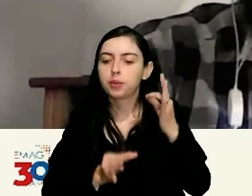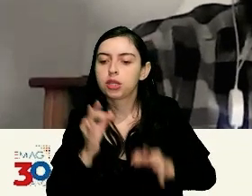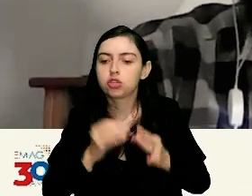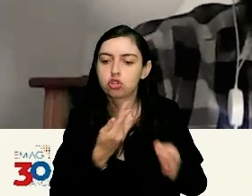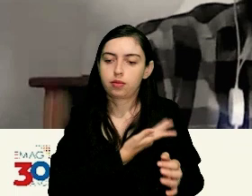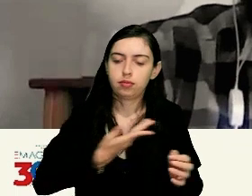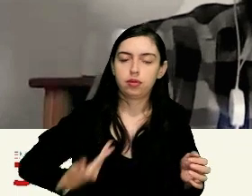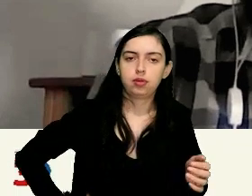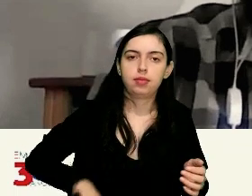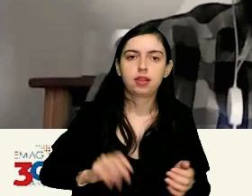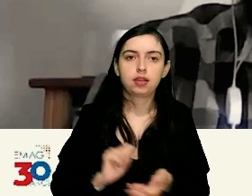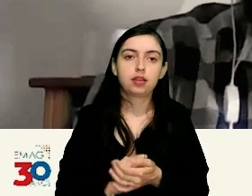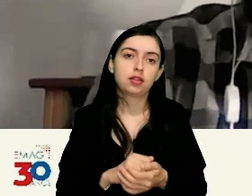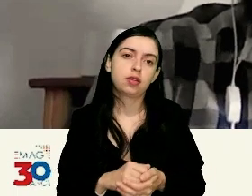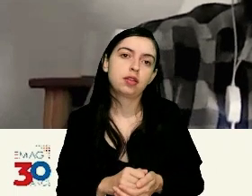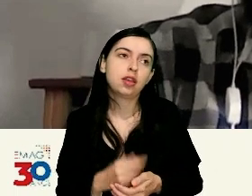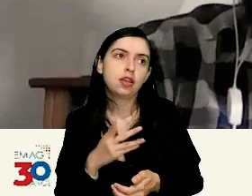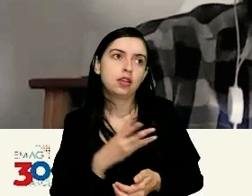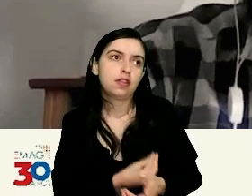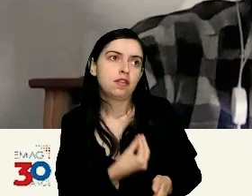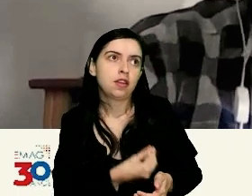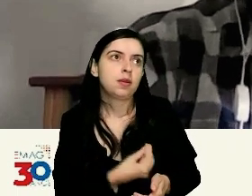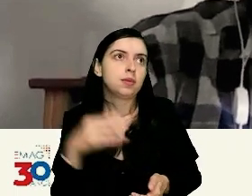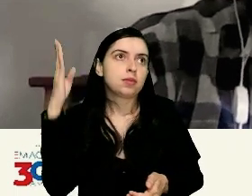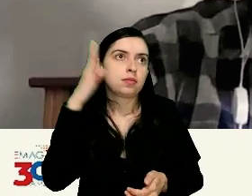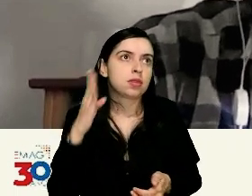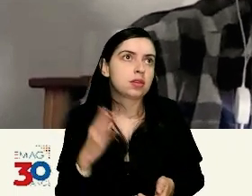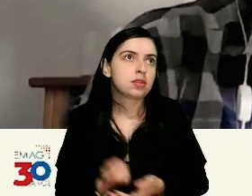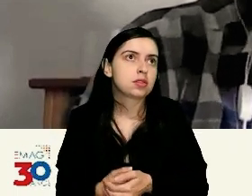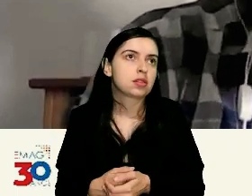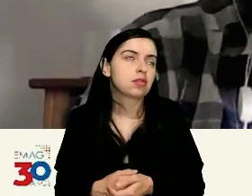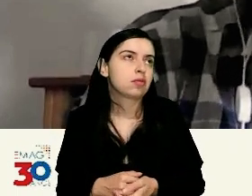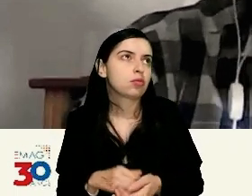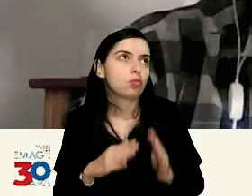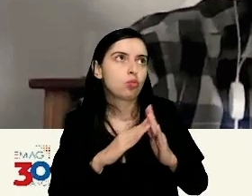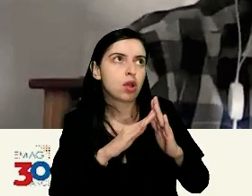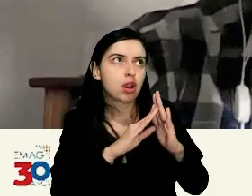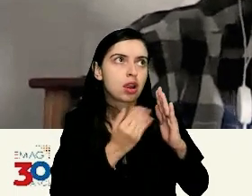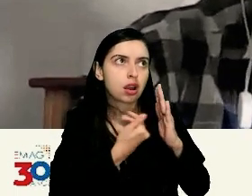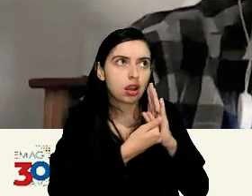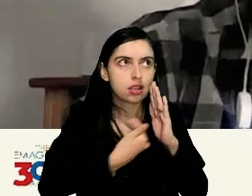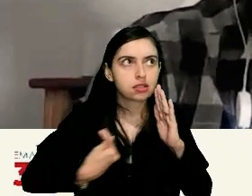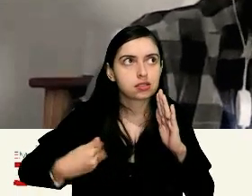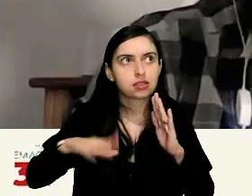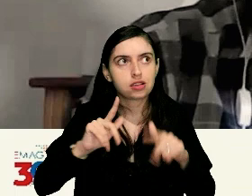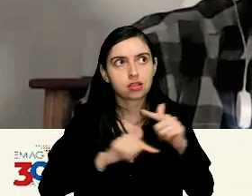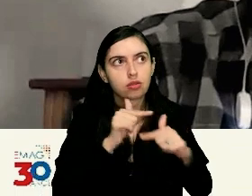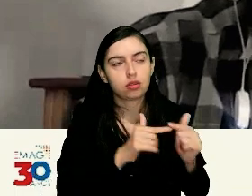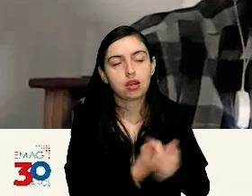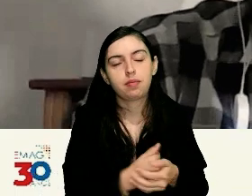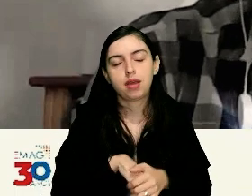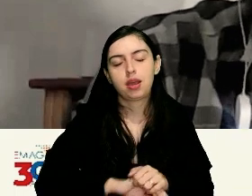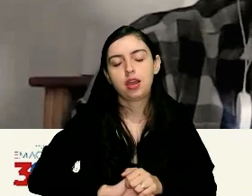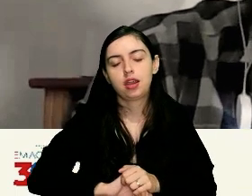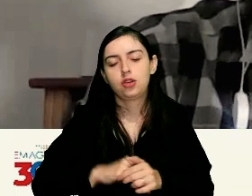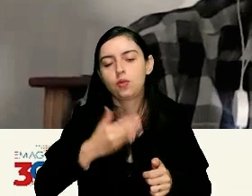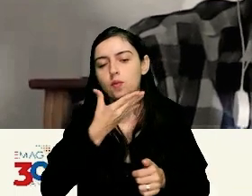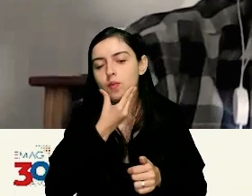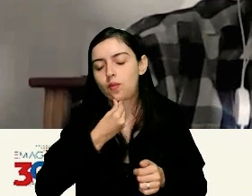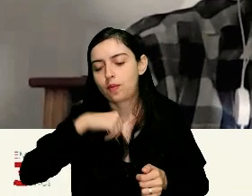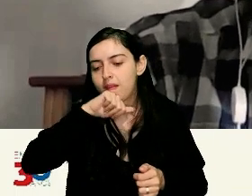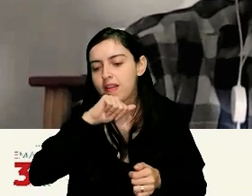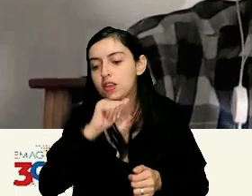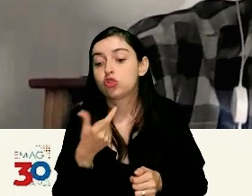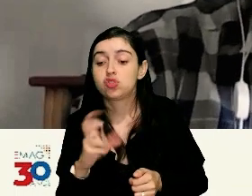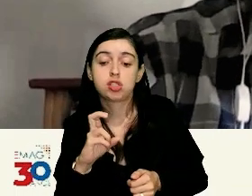viver num país ainda que a licença paternidade é de 5 dias, é um país que o Estado reproduz que eu não sou importante para o cuidado do meu